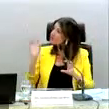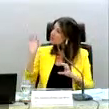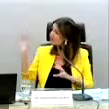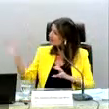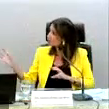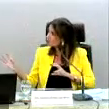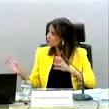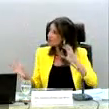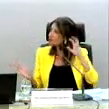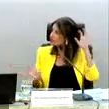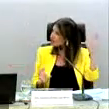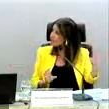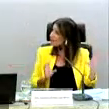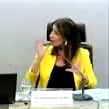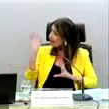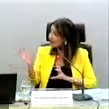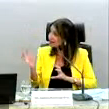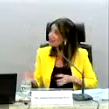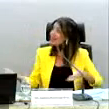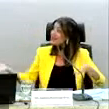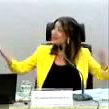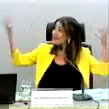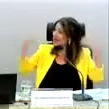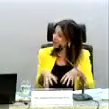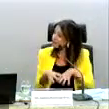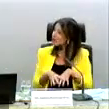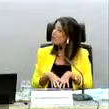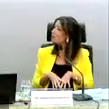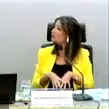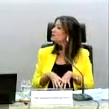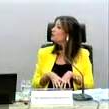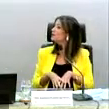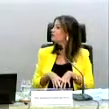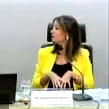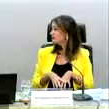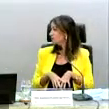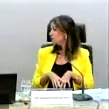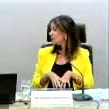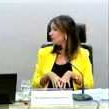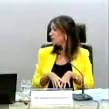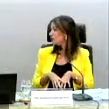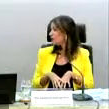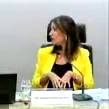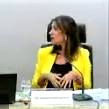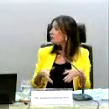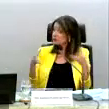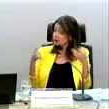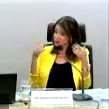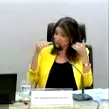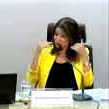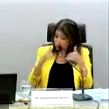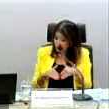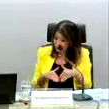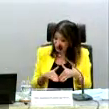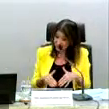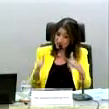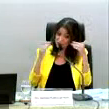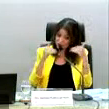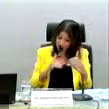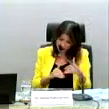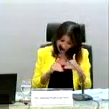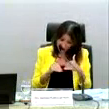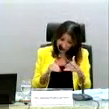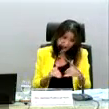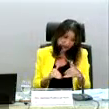políticas sociais inclusivas, trabalho e renda, que levam a mulher para o ciclo da violência doméstica e para o ciclo da subalternização